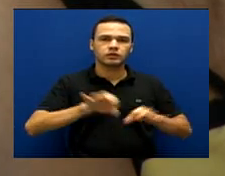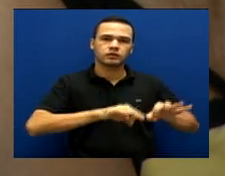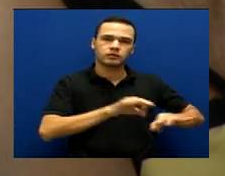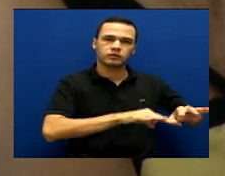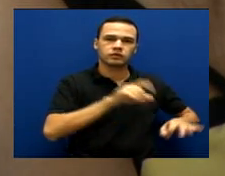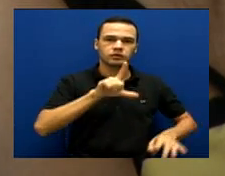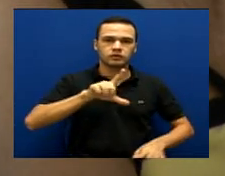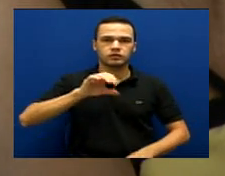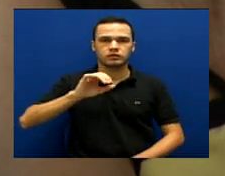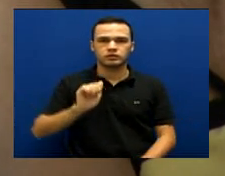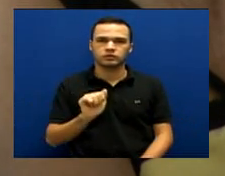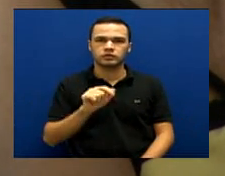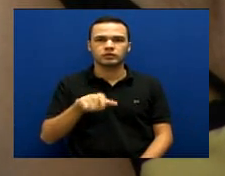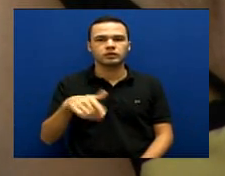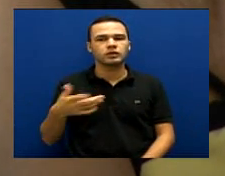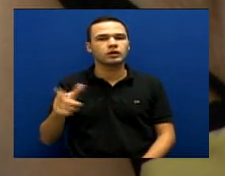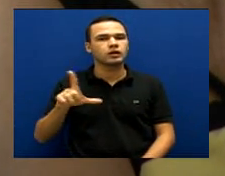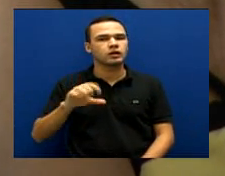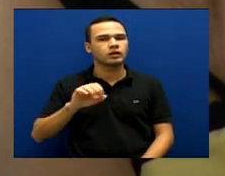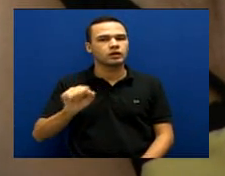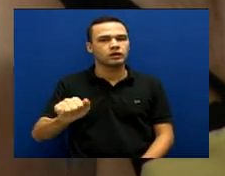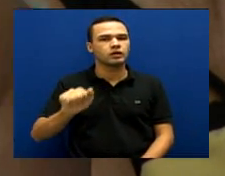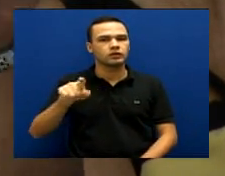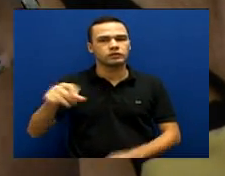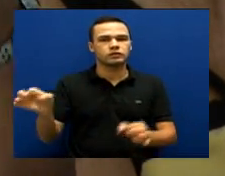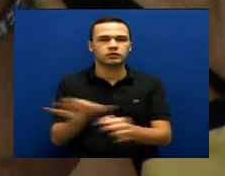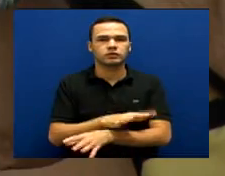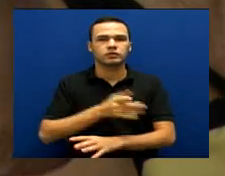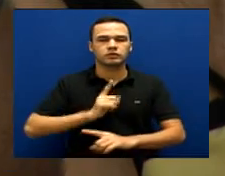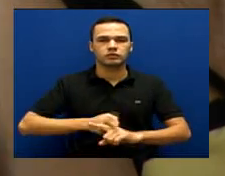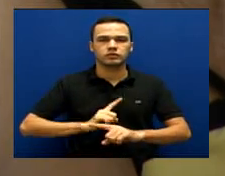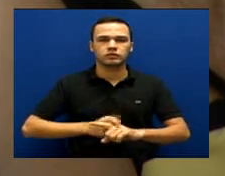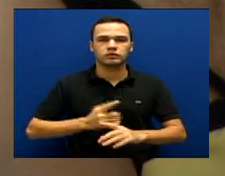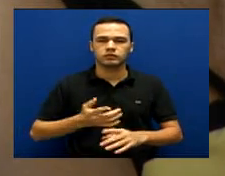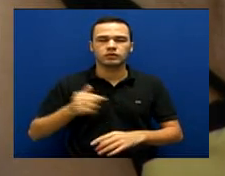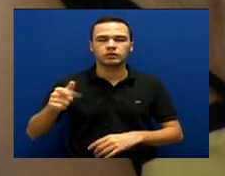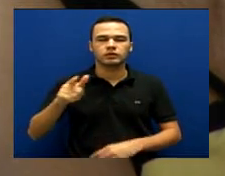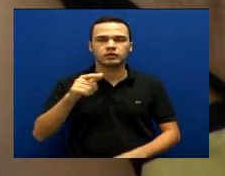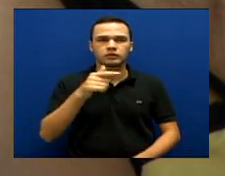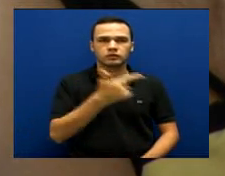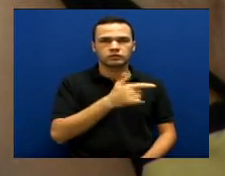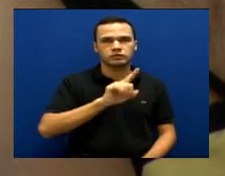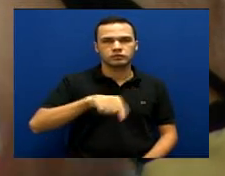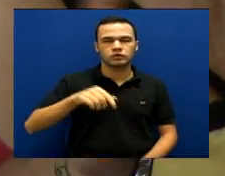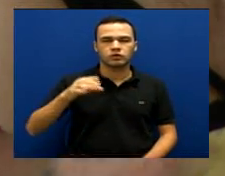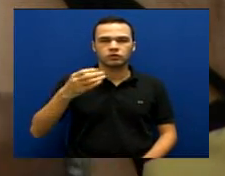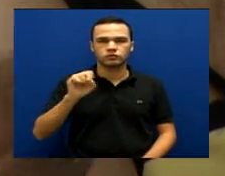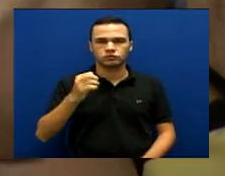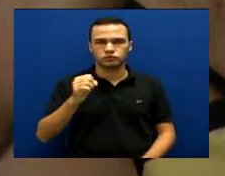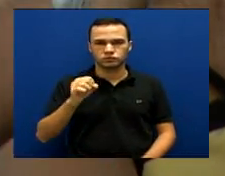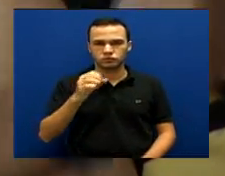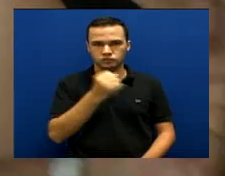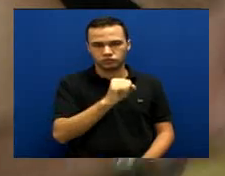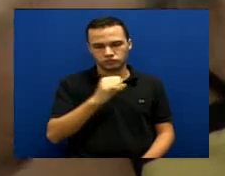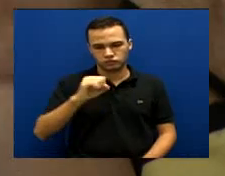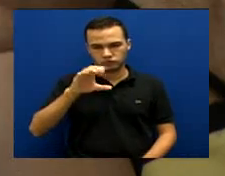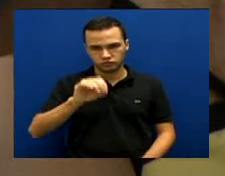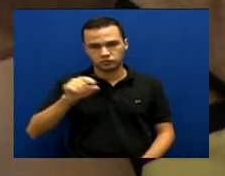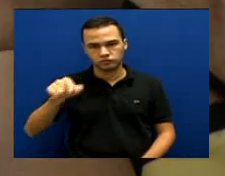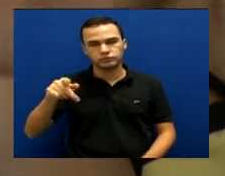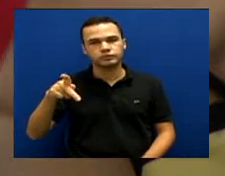do luan hollow acabou sendo fechado com dois milhões oitocentos e oitenta se vale já a pec